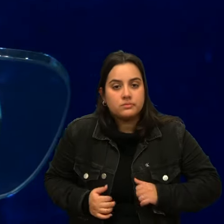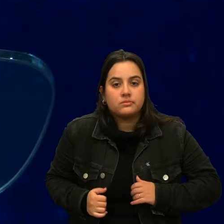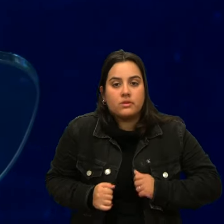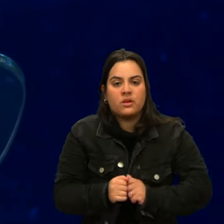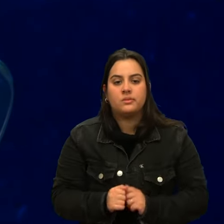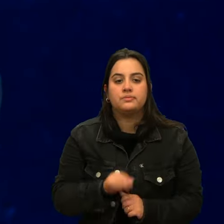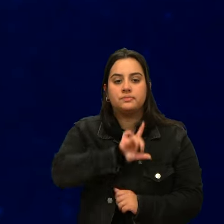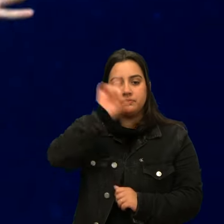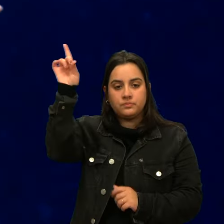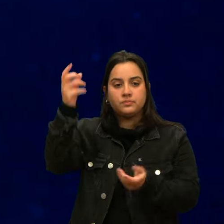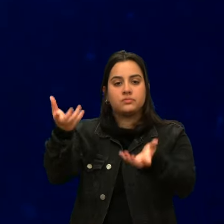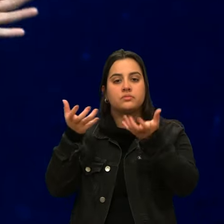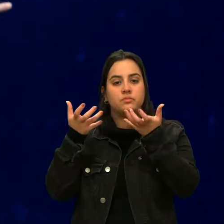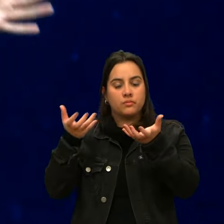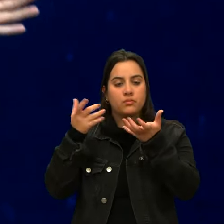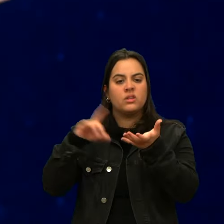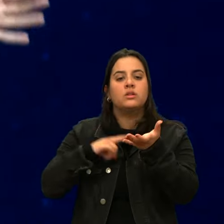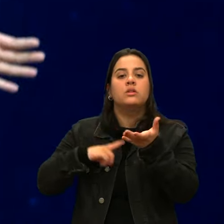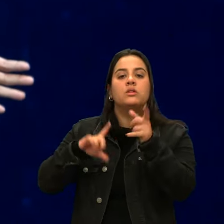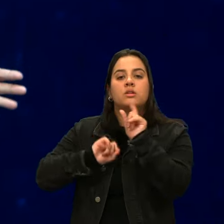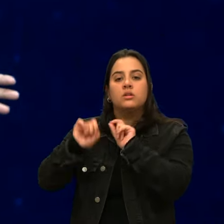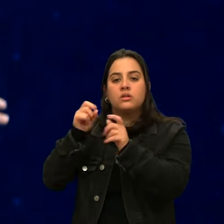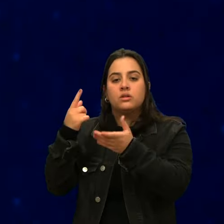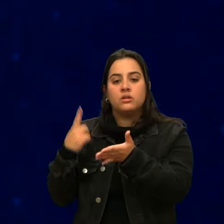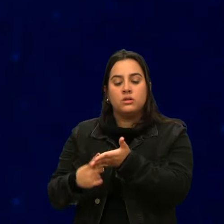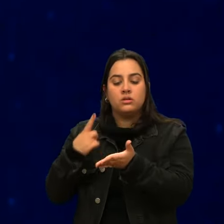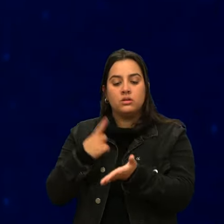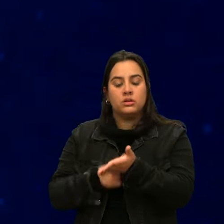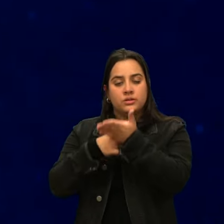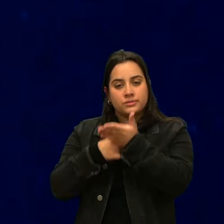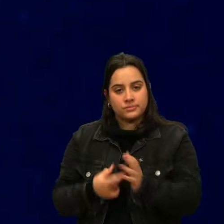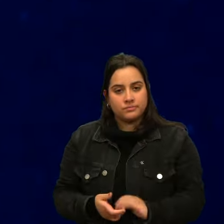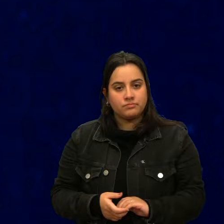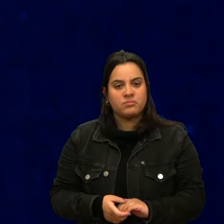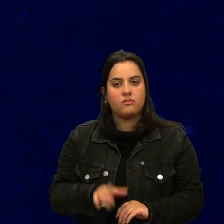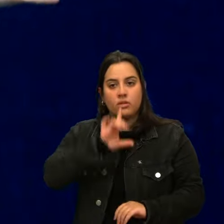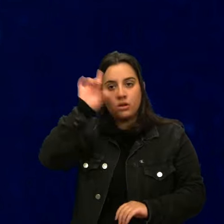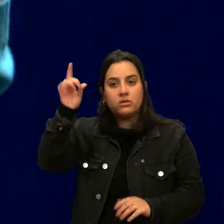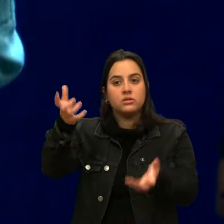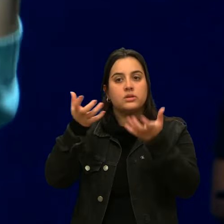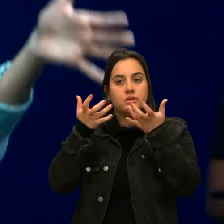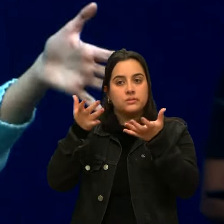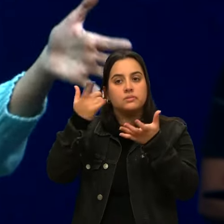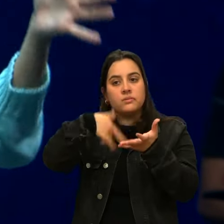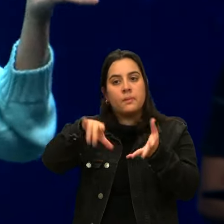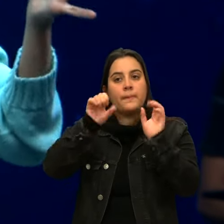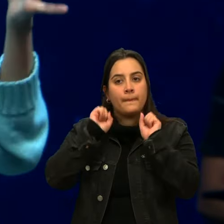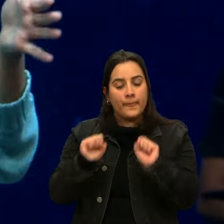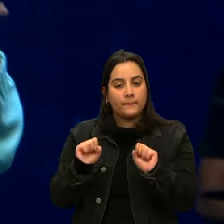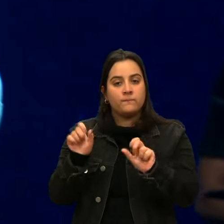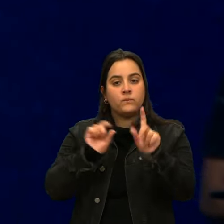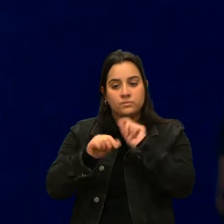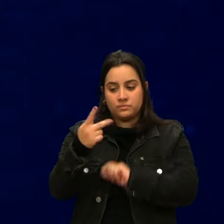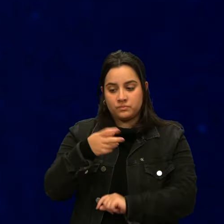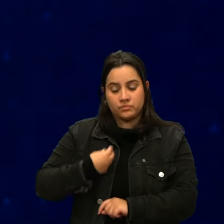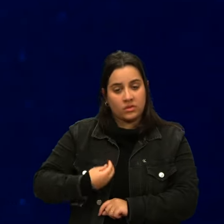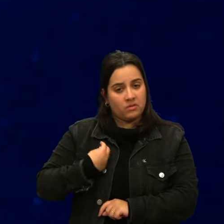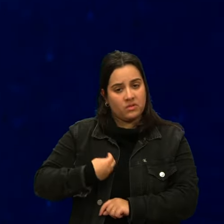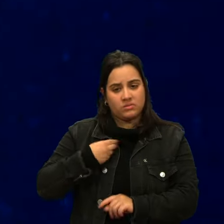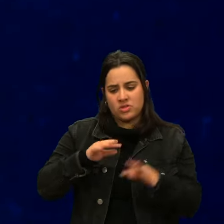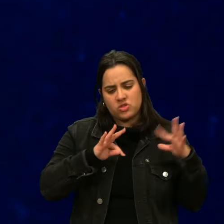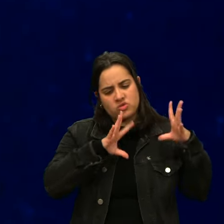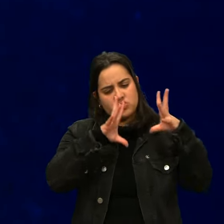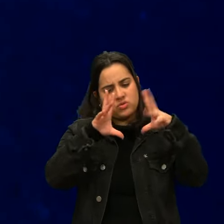gente tenha um compromisso de integridade com Ele. Deus quer que você possa, como um todo, a sua vida em todas